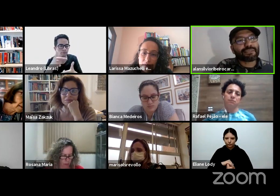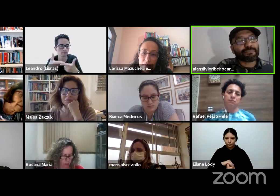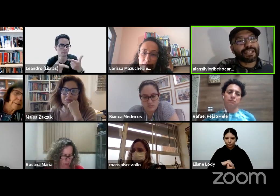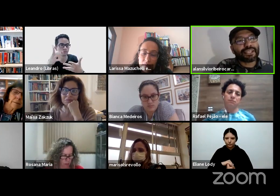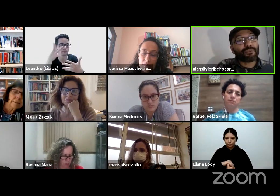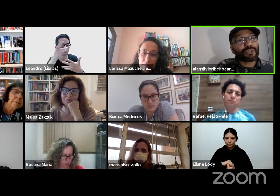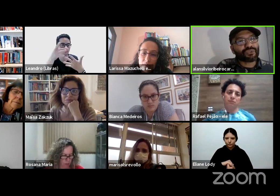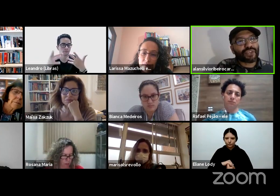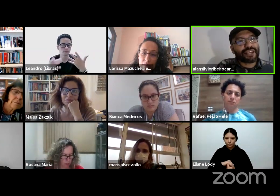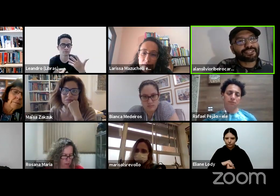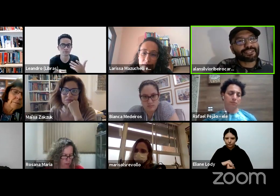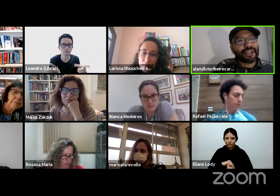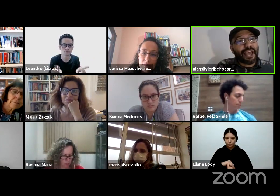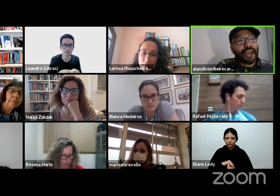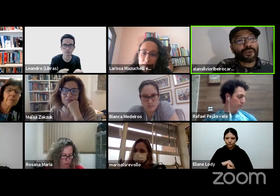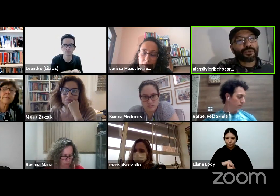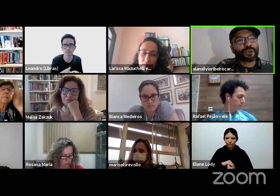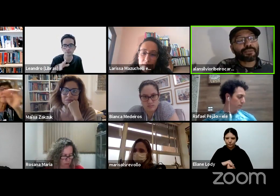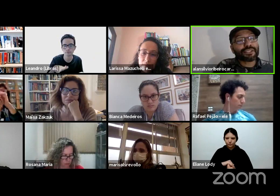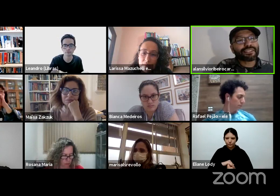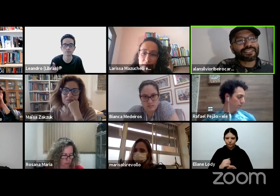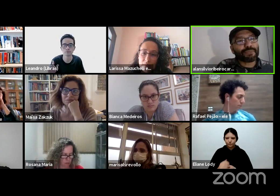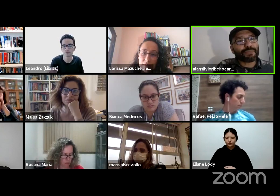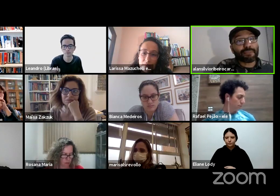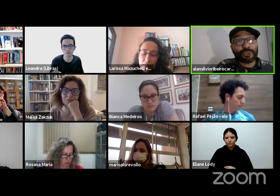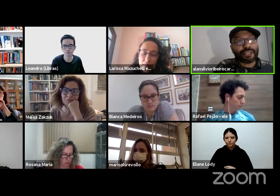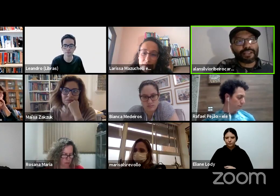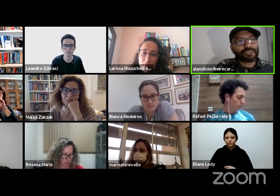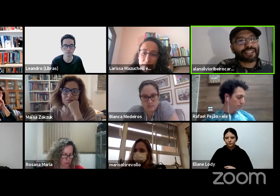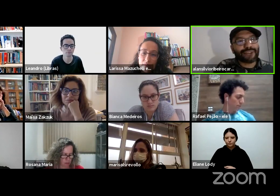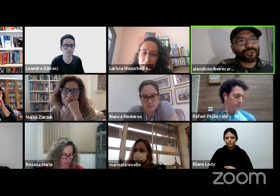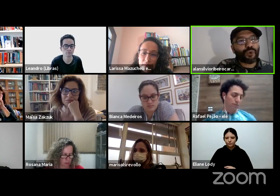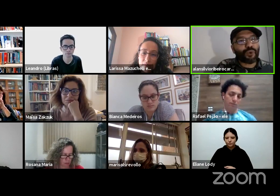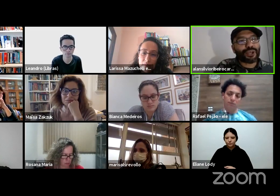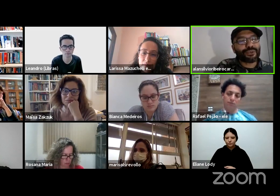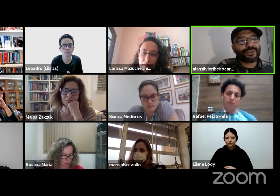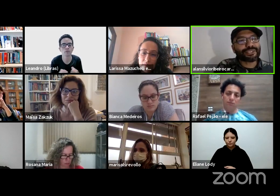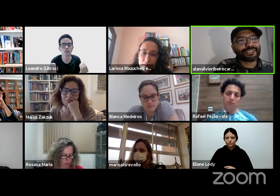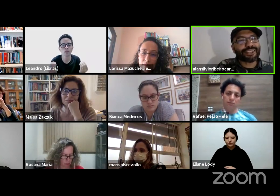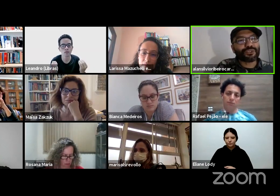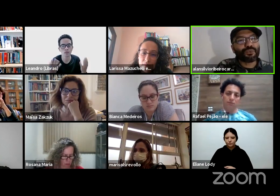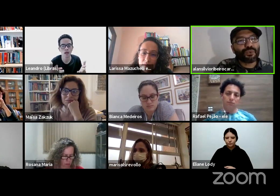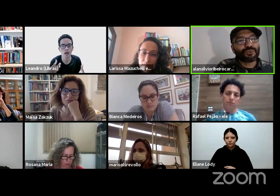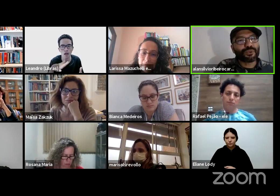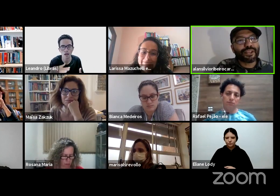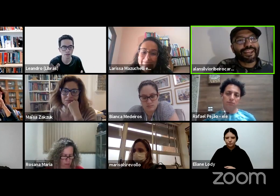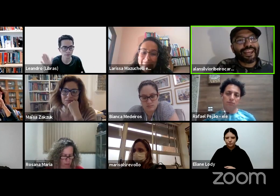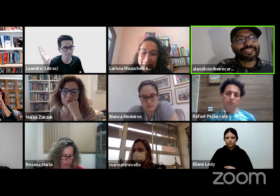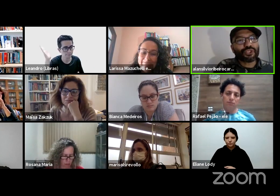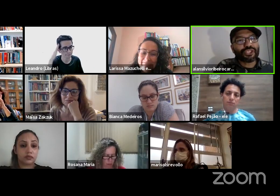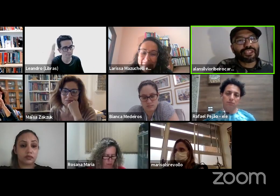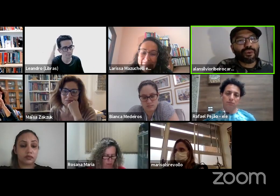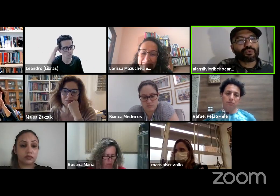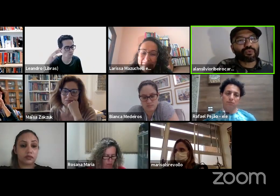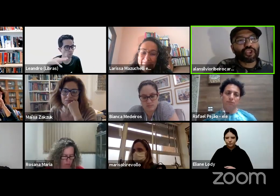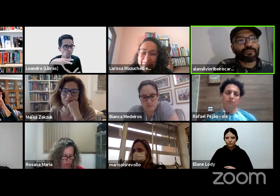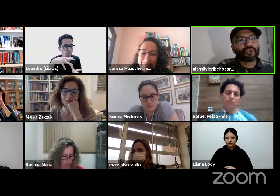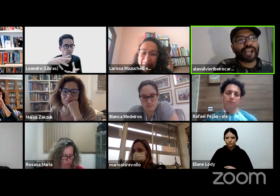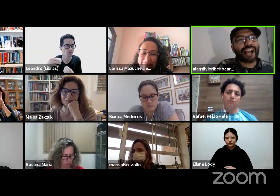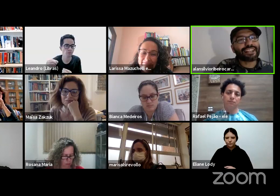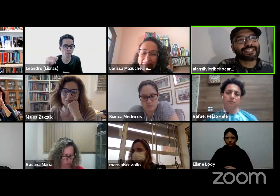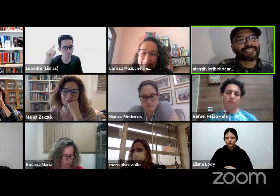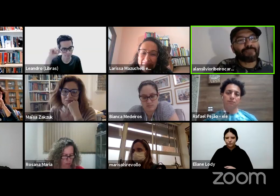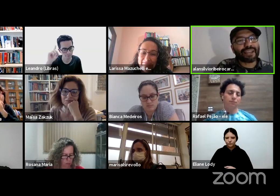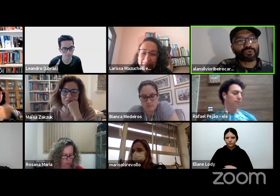de disciplina, muitas vezes, eram programas de disciplina que poderiam ser dados em qualquer universidade do mundo. Eles não tinham um tipo